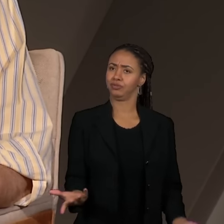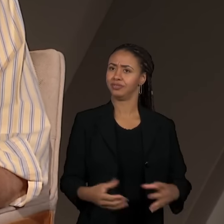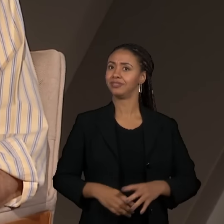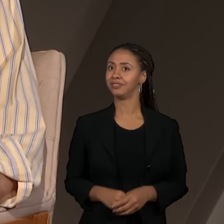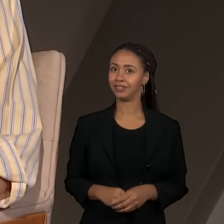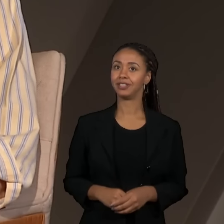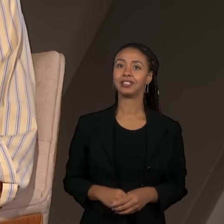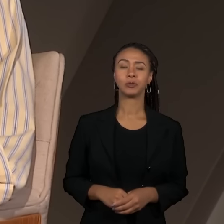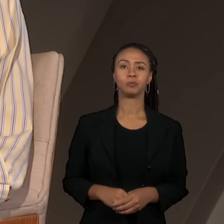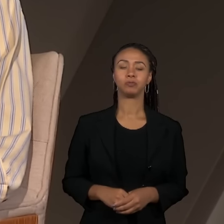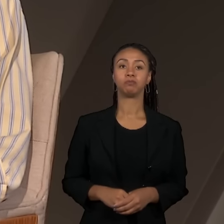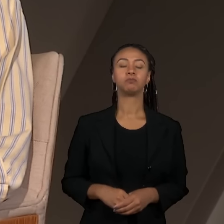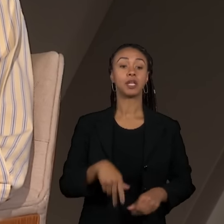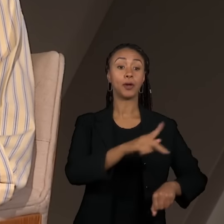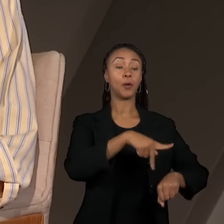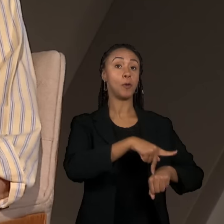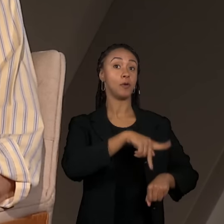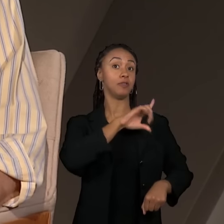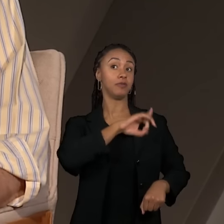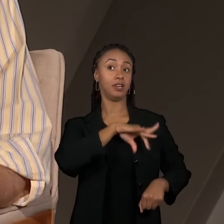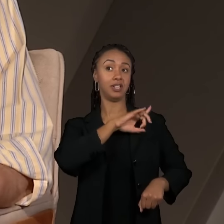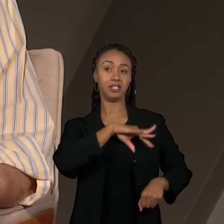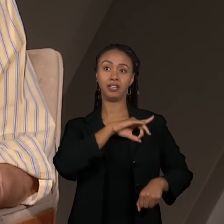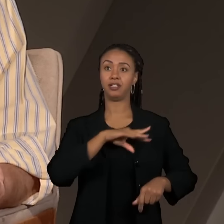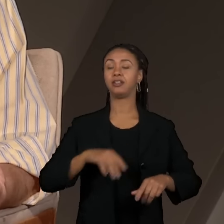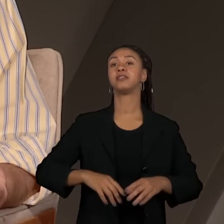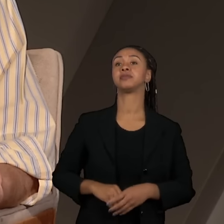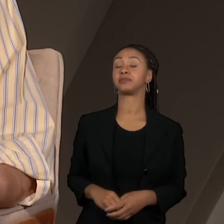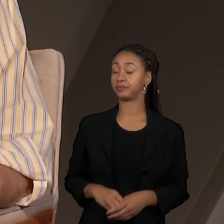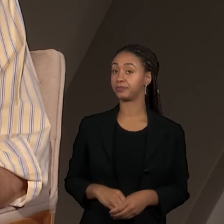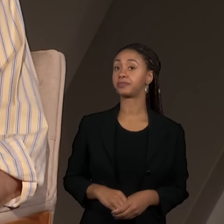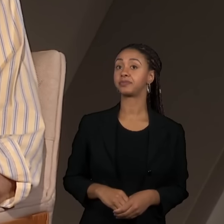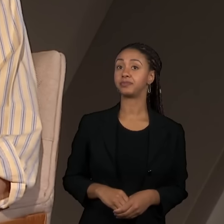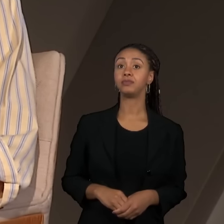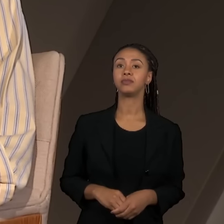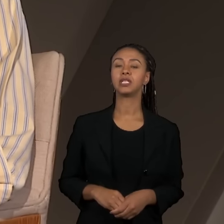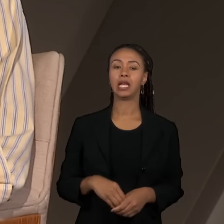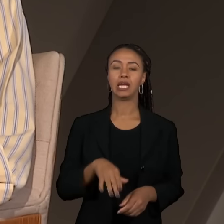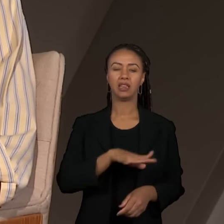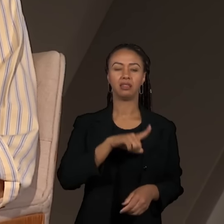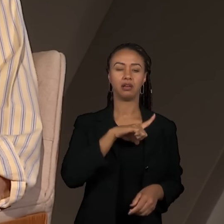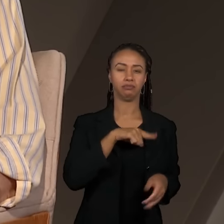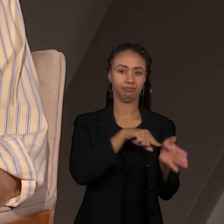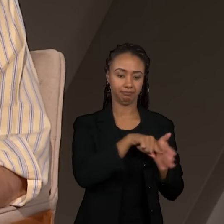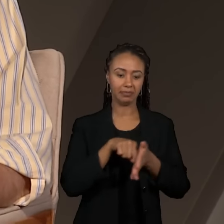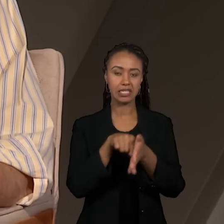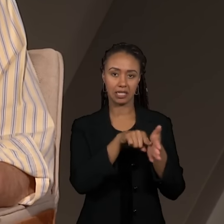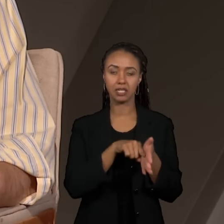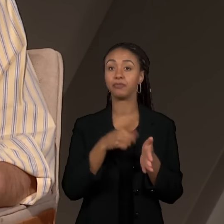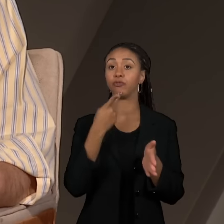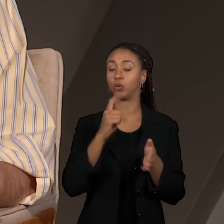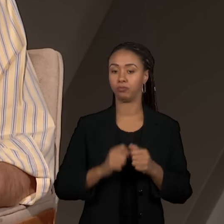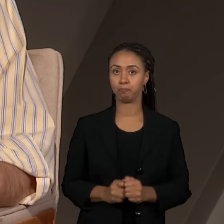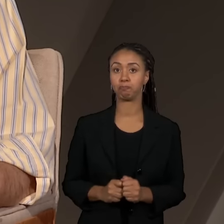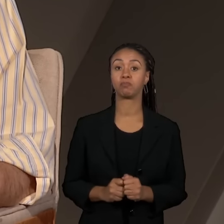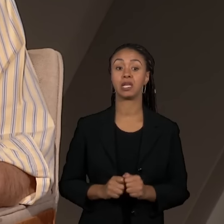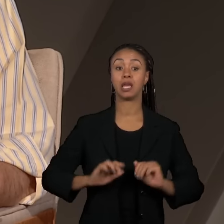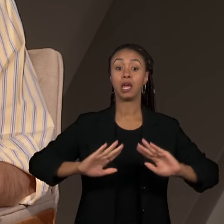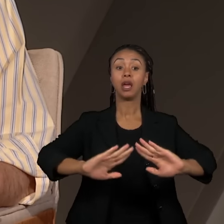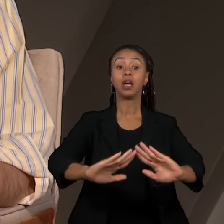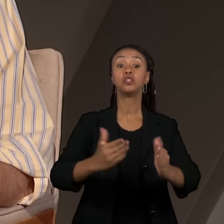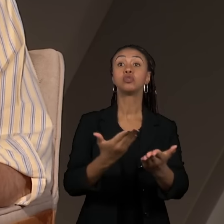absurdo no Chile o dinheiro para uma pesquisa vem para a escola que